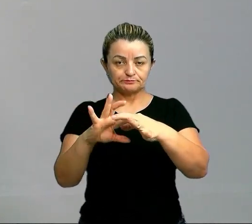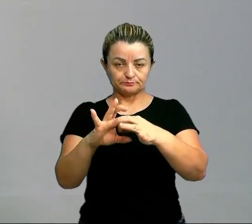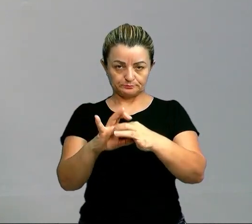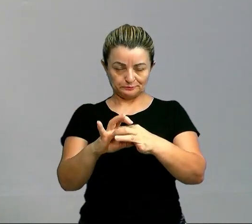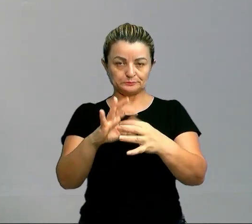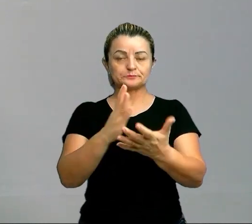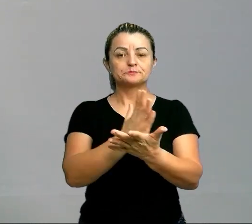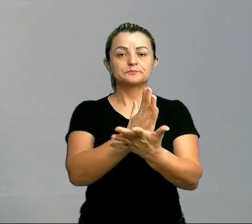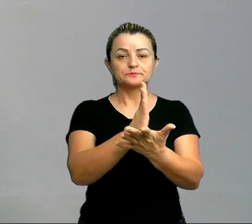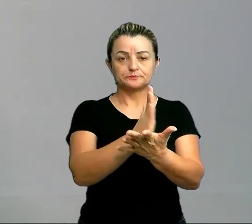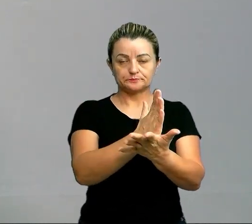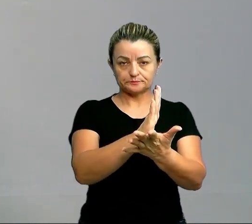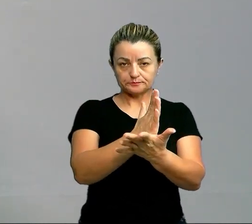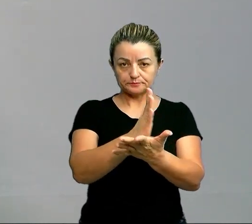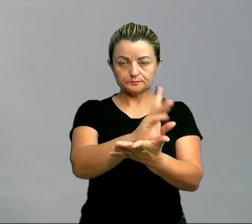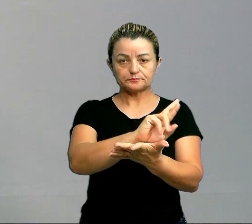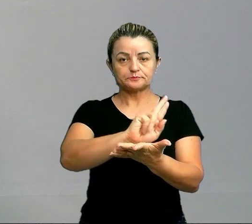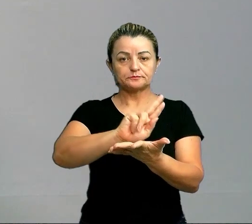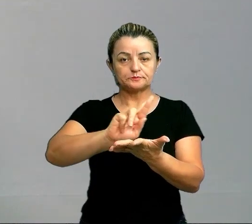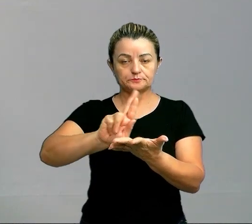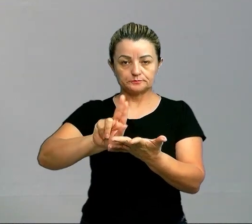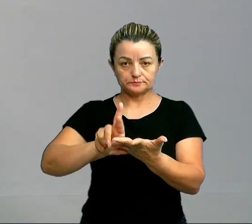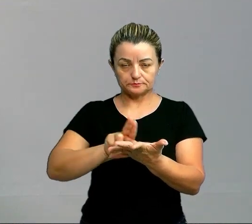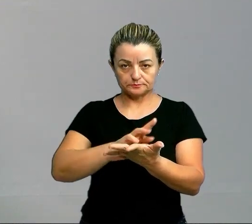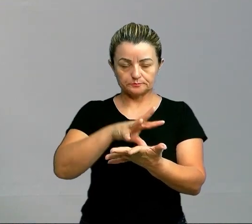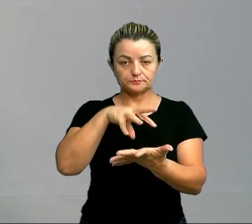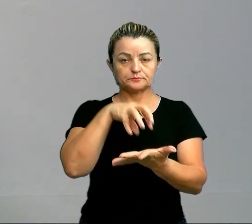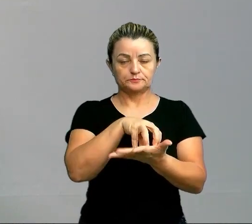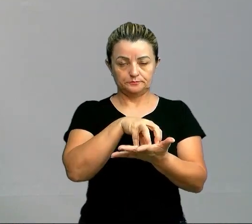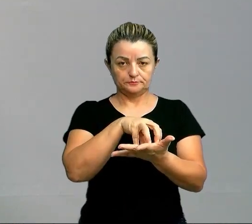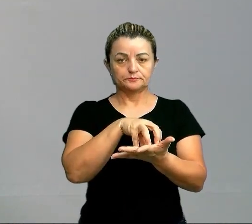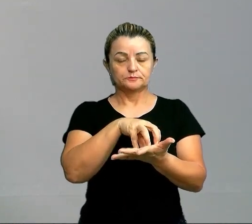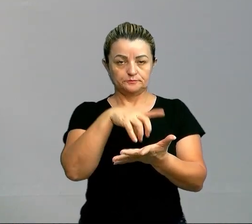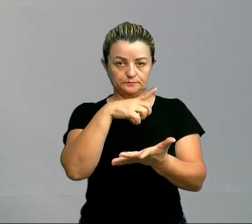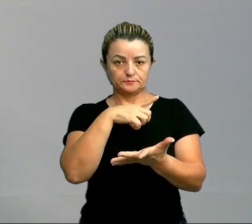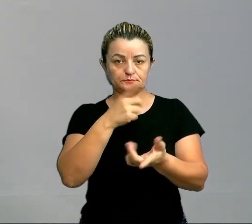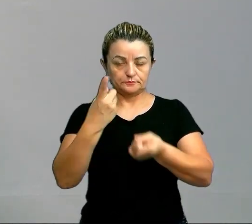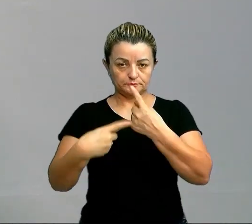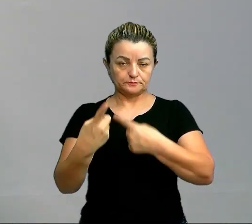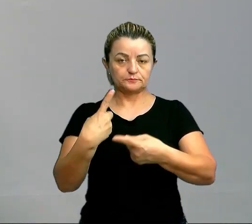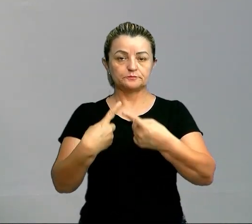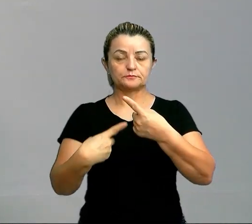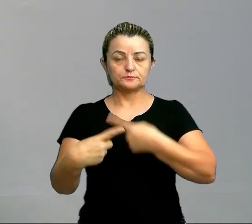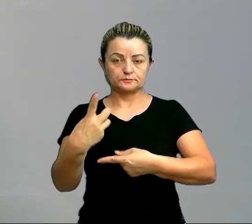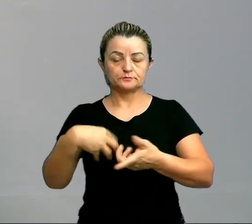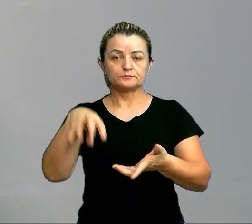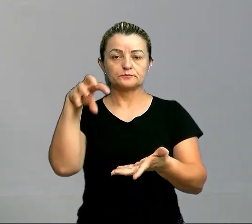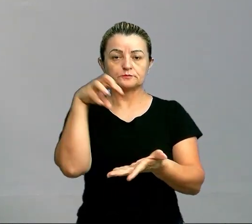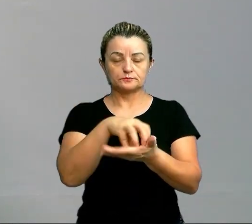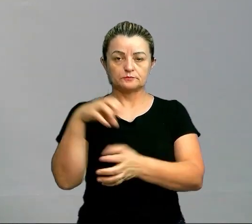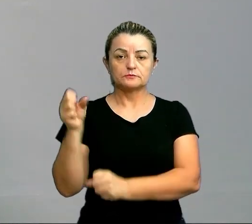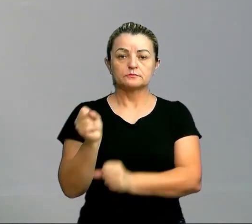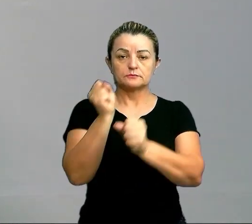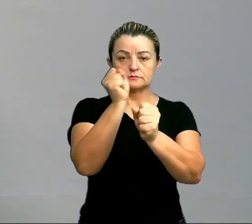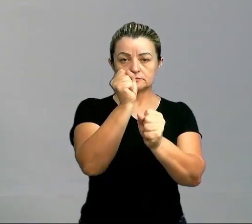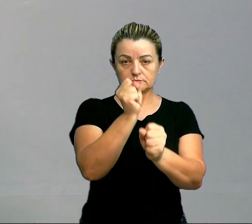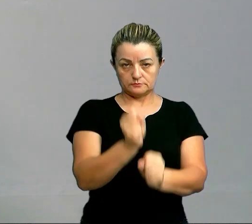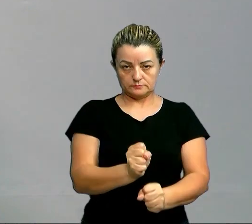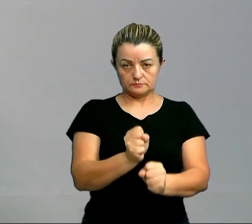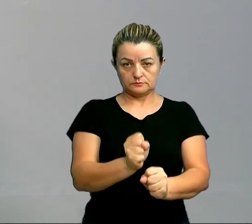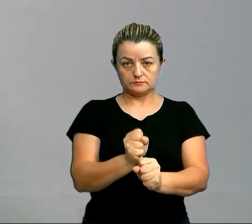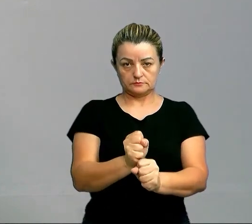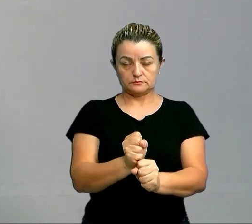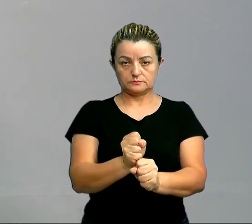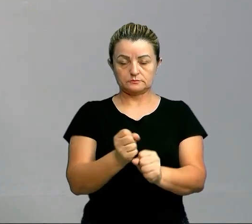alguns desses polos, desses multipolos, né? Porque eles acabam tornando-se polos de poder.